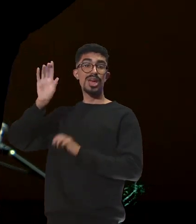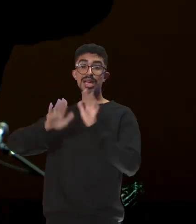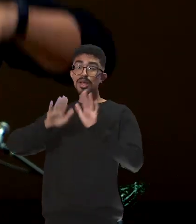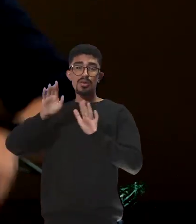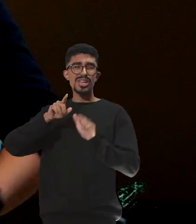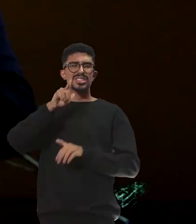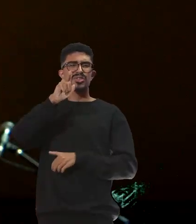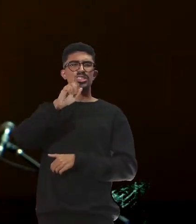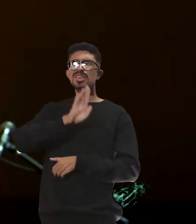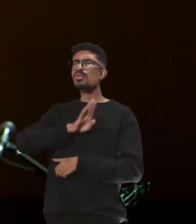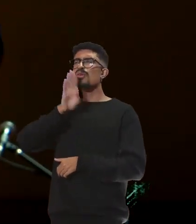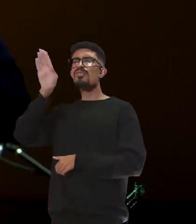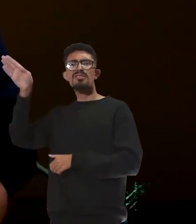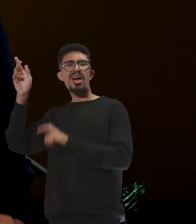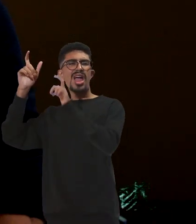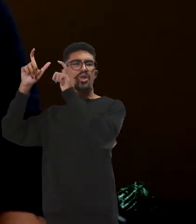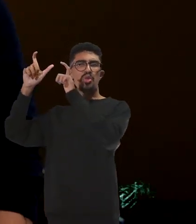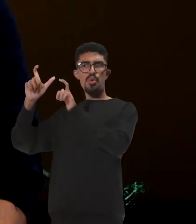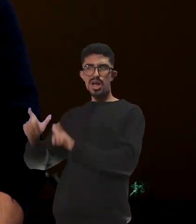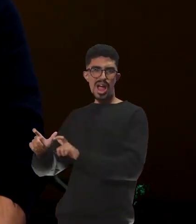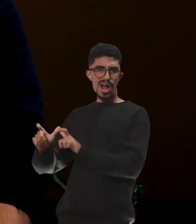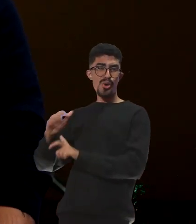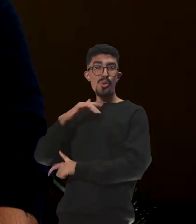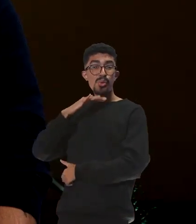terraço, olhando, procurando.